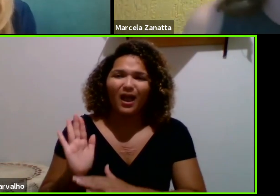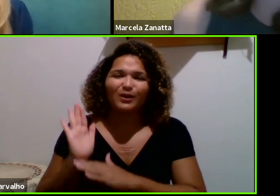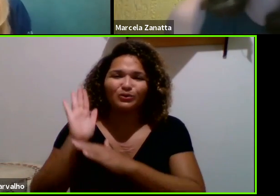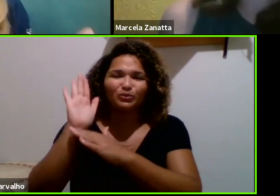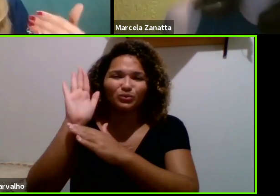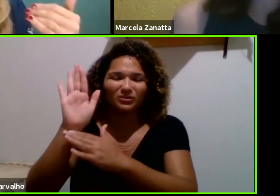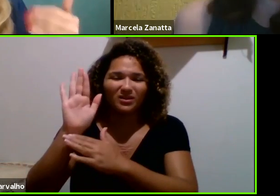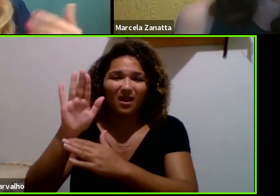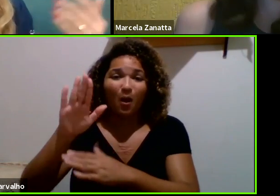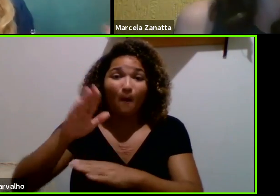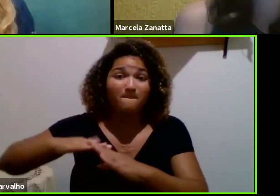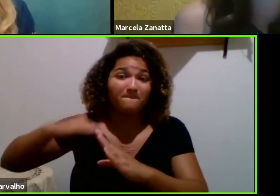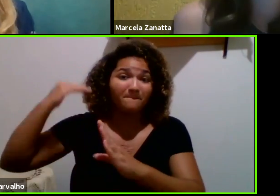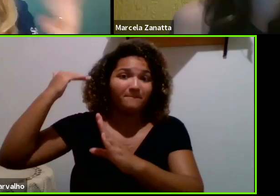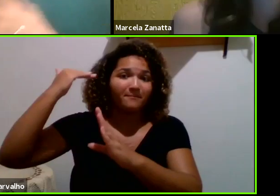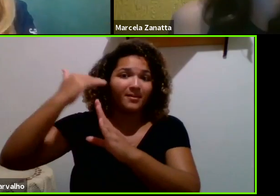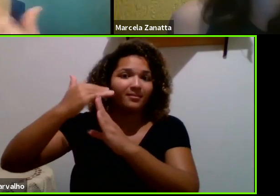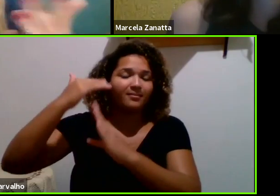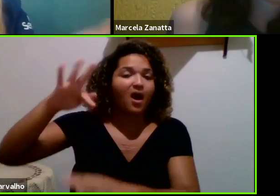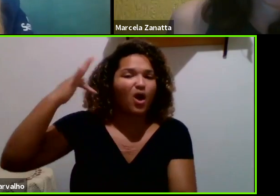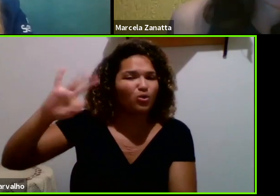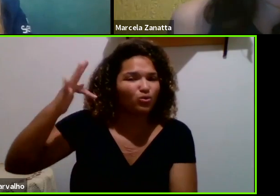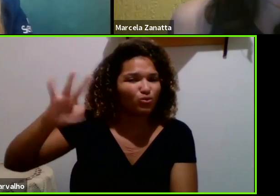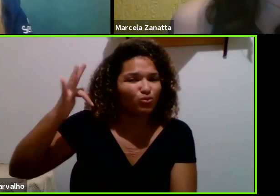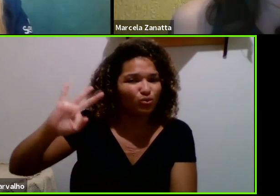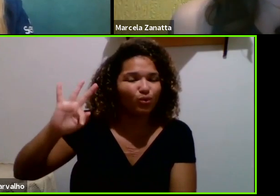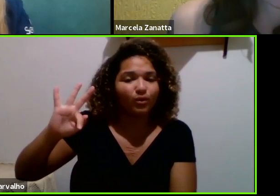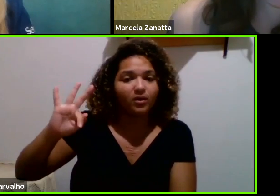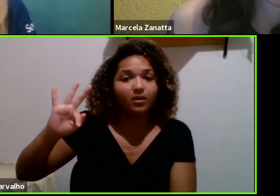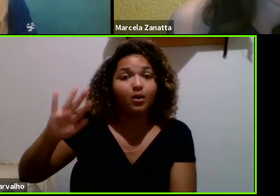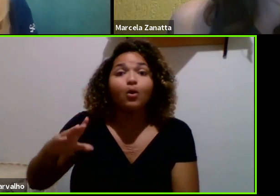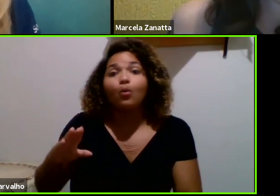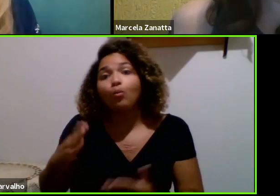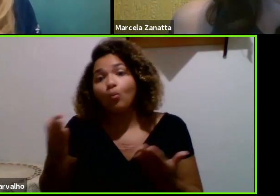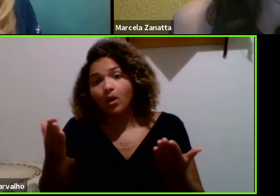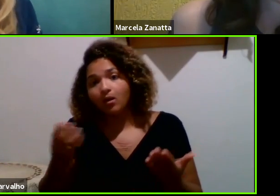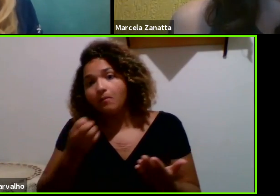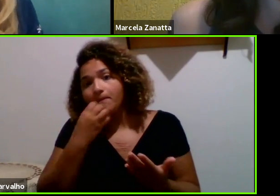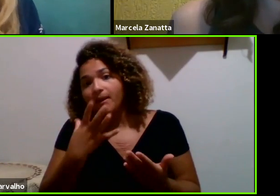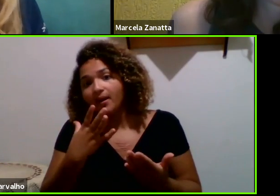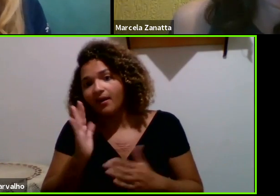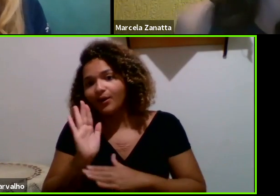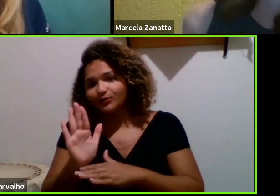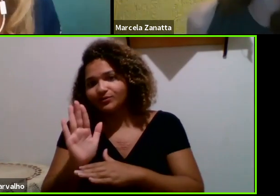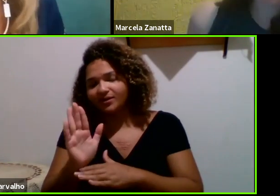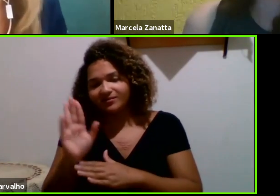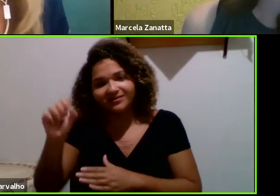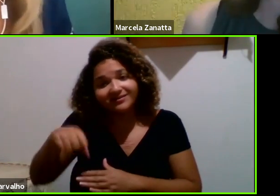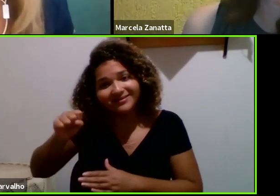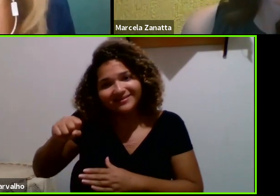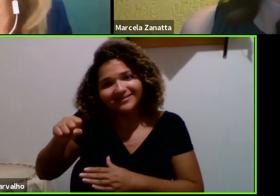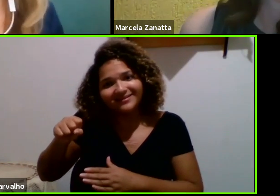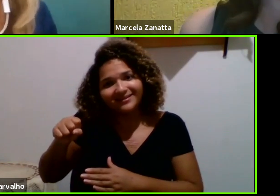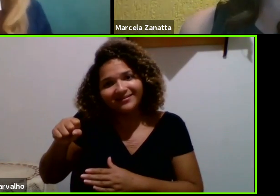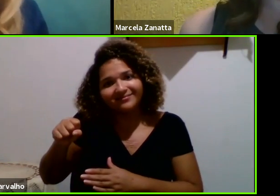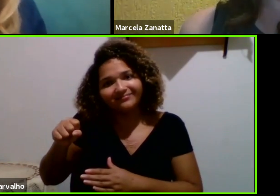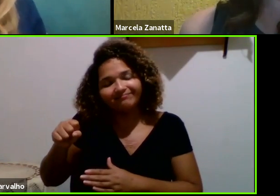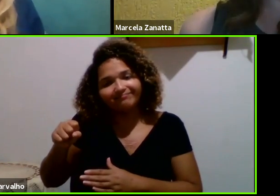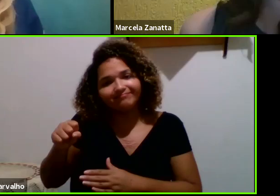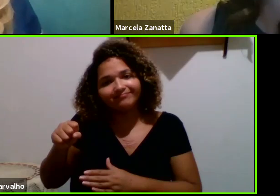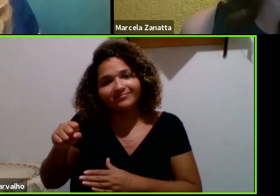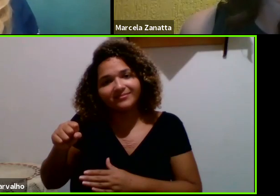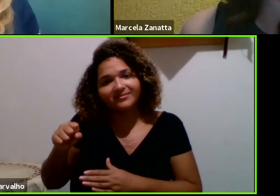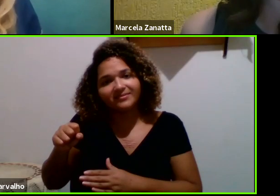contrações uterinas, e a ocitocina, quando bem utilizada, somos favoráveis. Quando bem indicada, somos